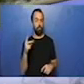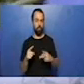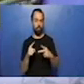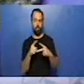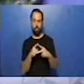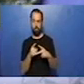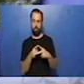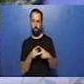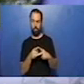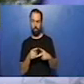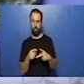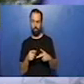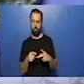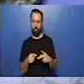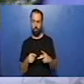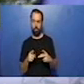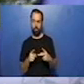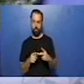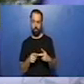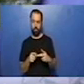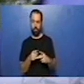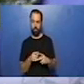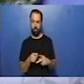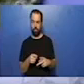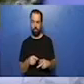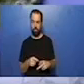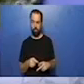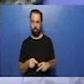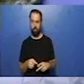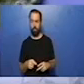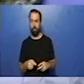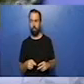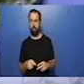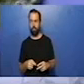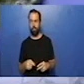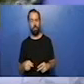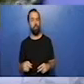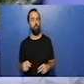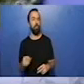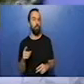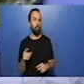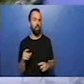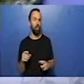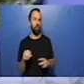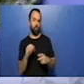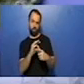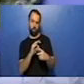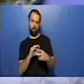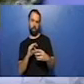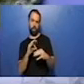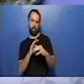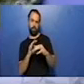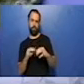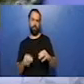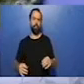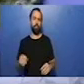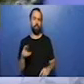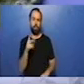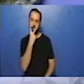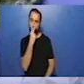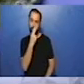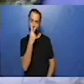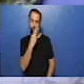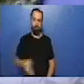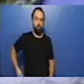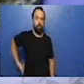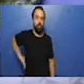Tem também uma organela que é semelhante a um rim humano, de forma bem simplificada, um rim humano, que tem a